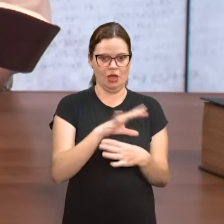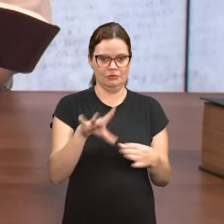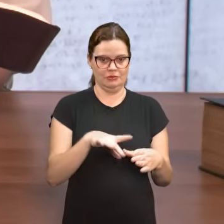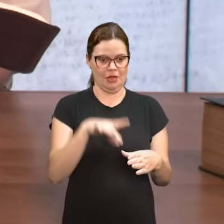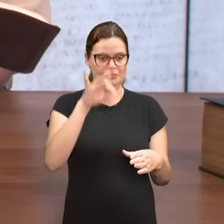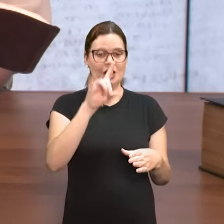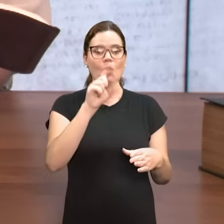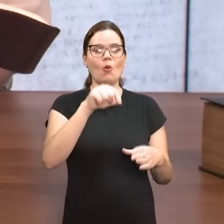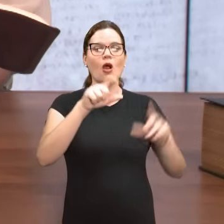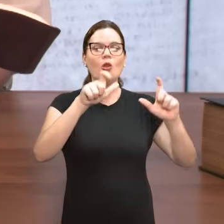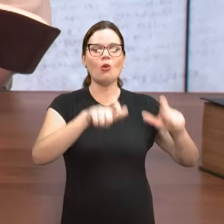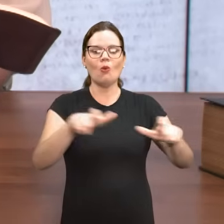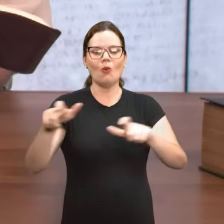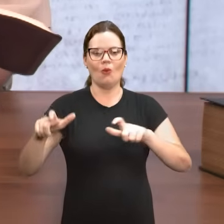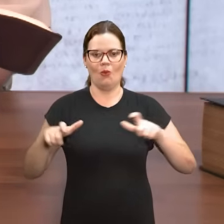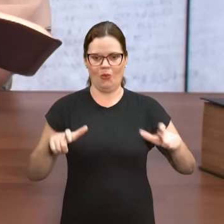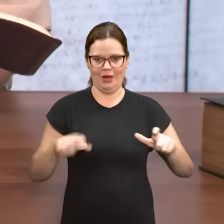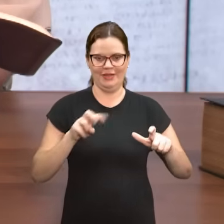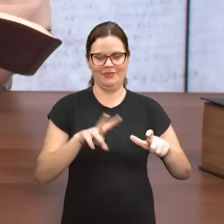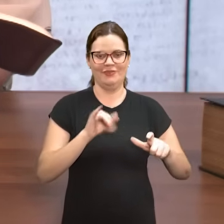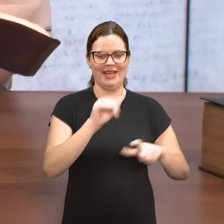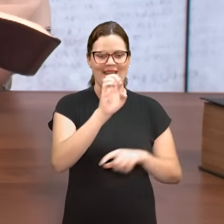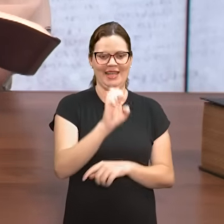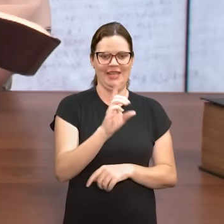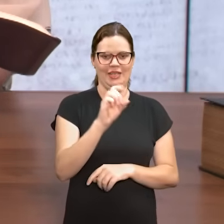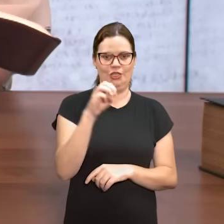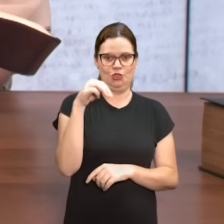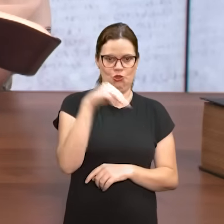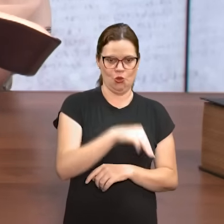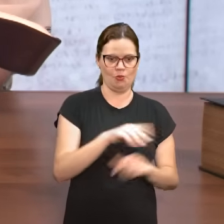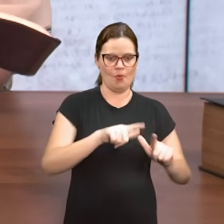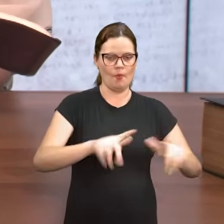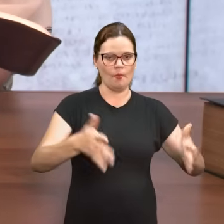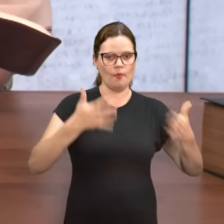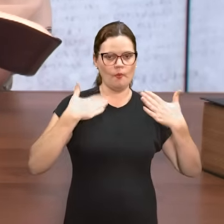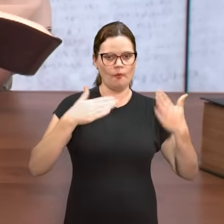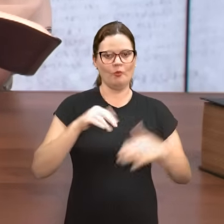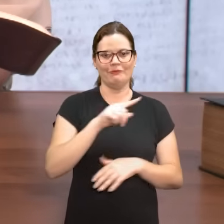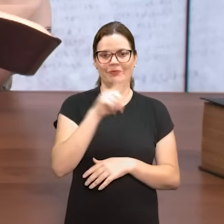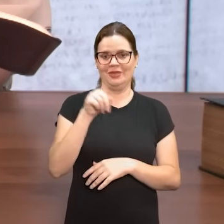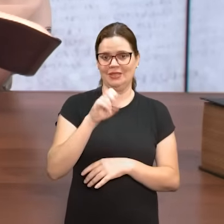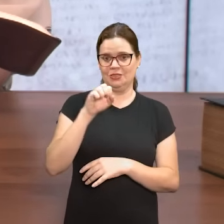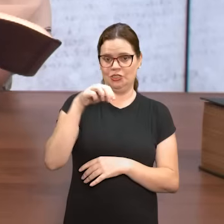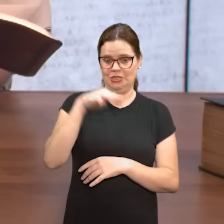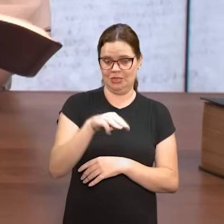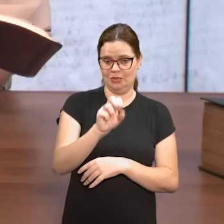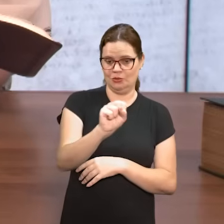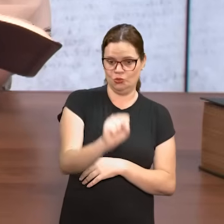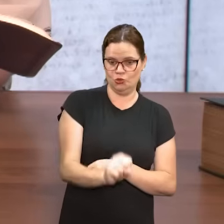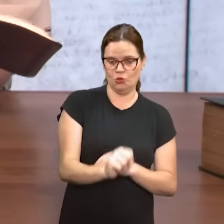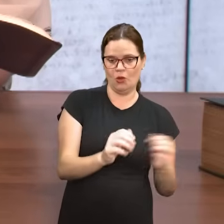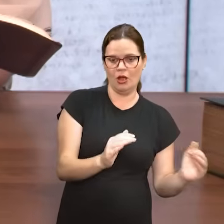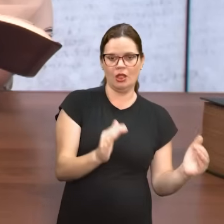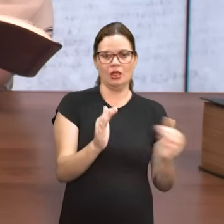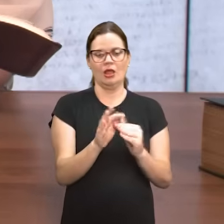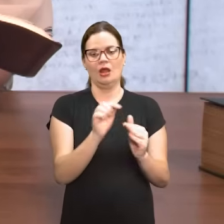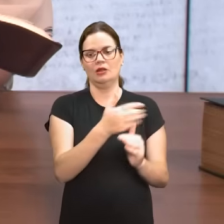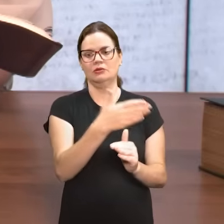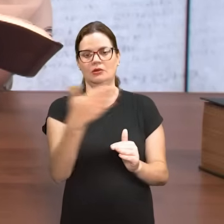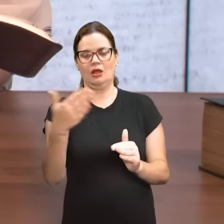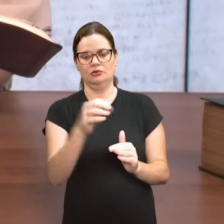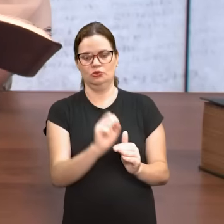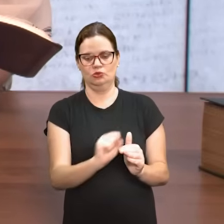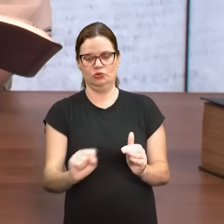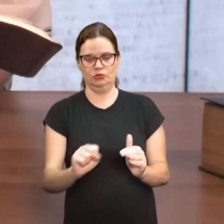suas famílias, até o termo de Edom, o deserto de Zim para o sul, até a extremidade da banda do